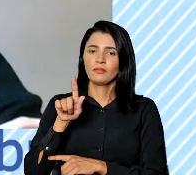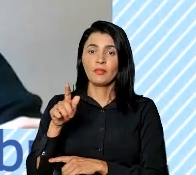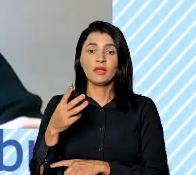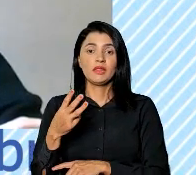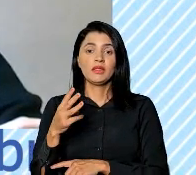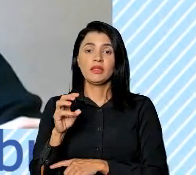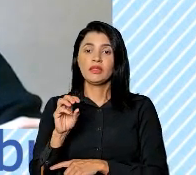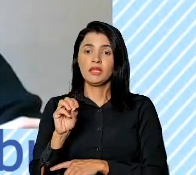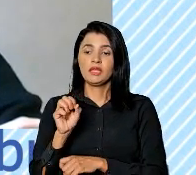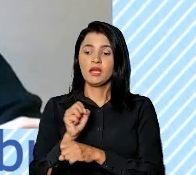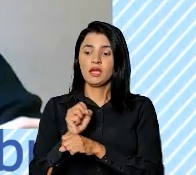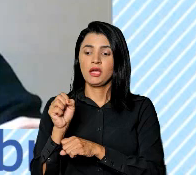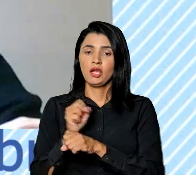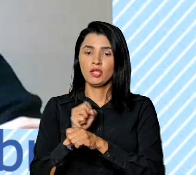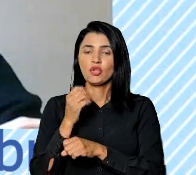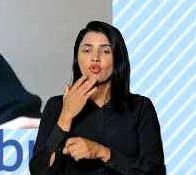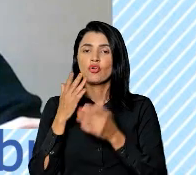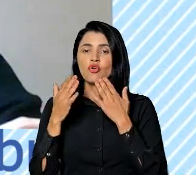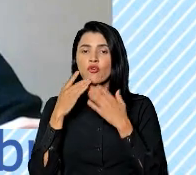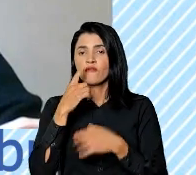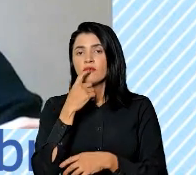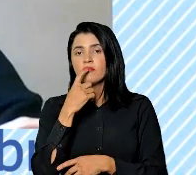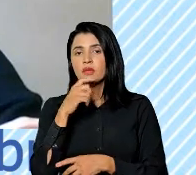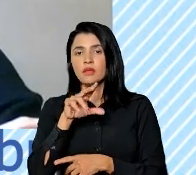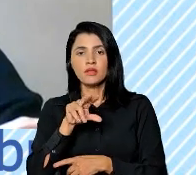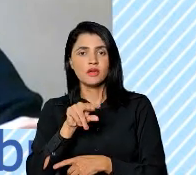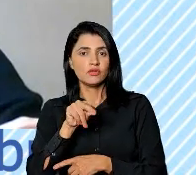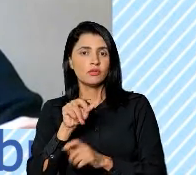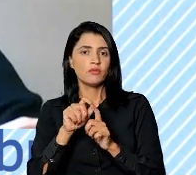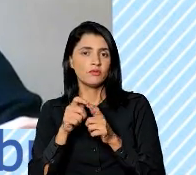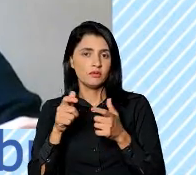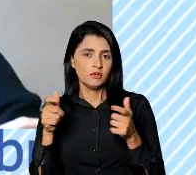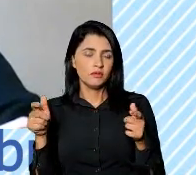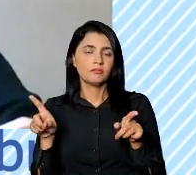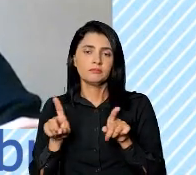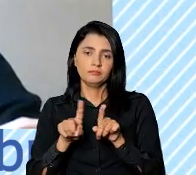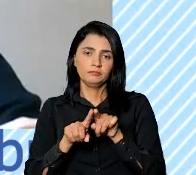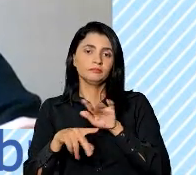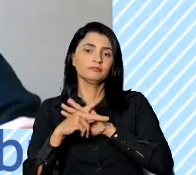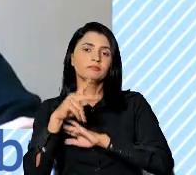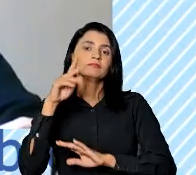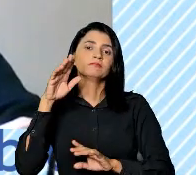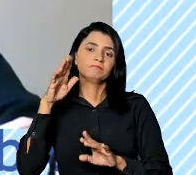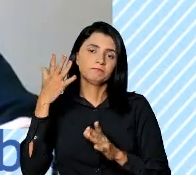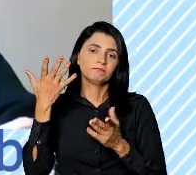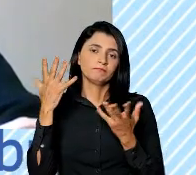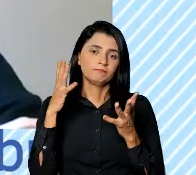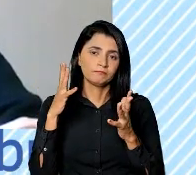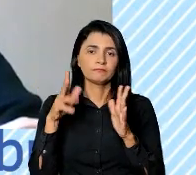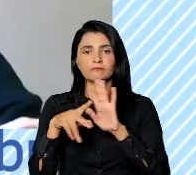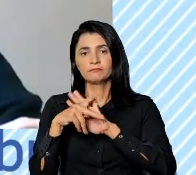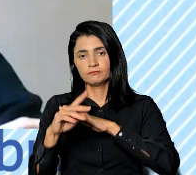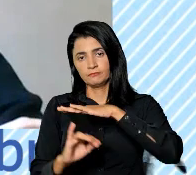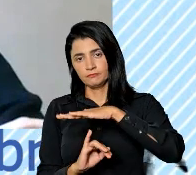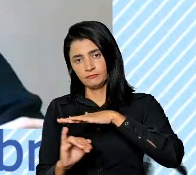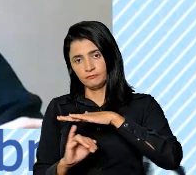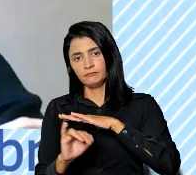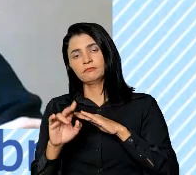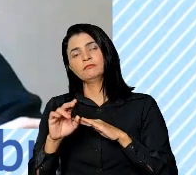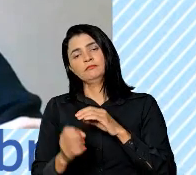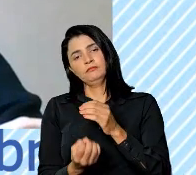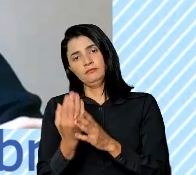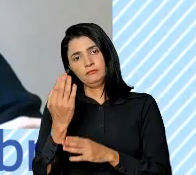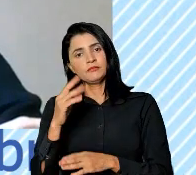cores predominantes, vermelho e azul, alusivo à comemoração de 30 anos da fundação da nossa